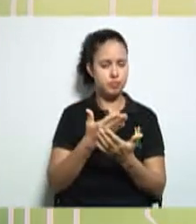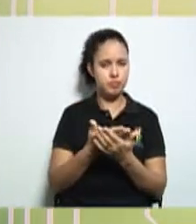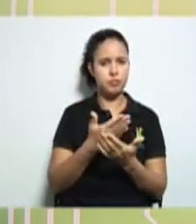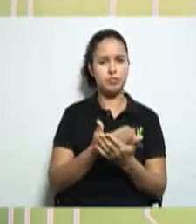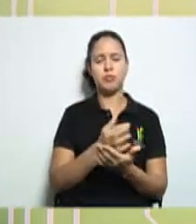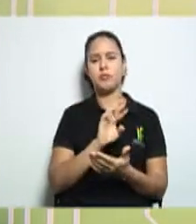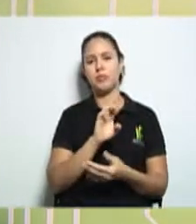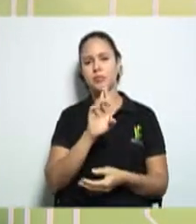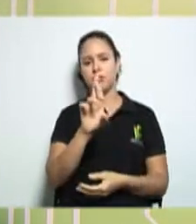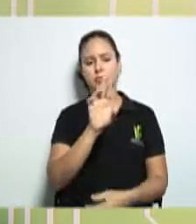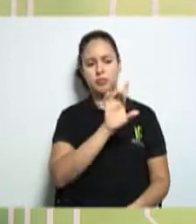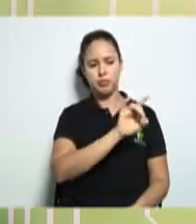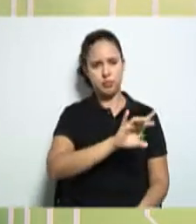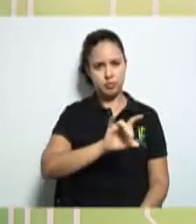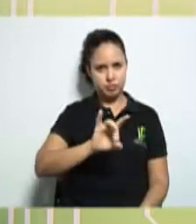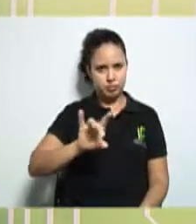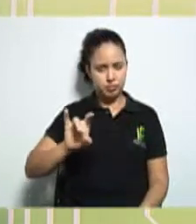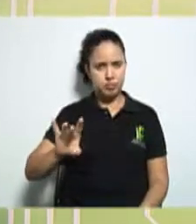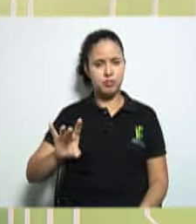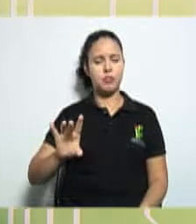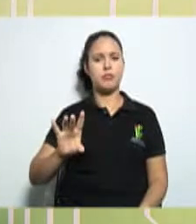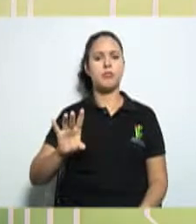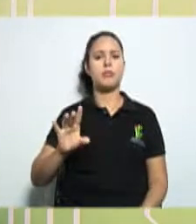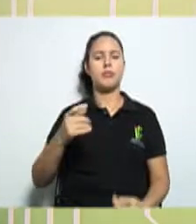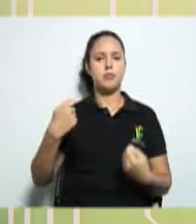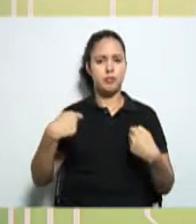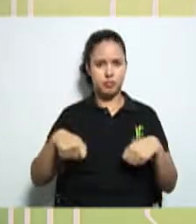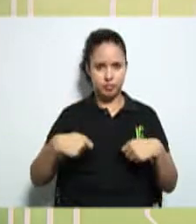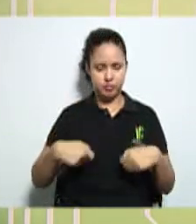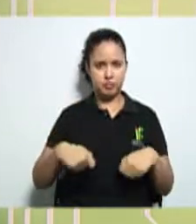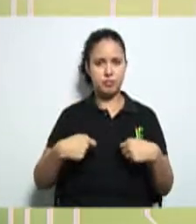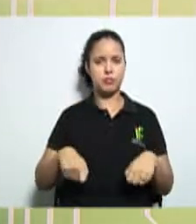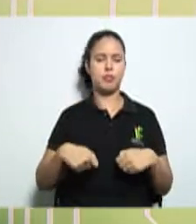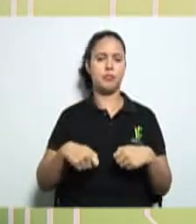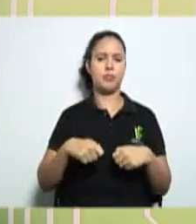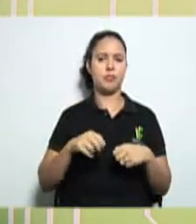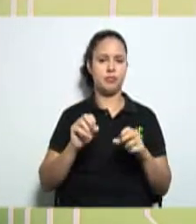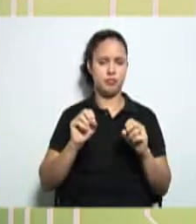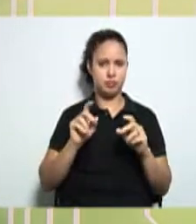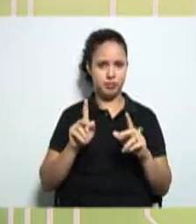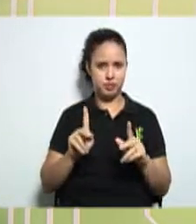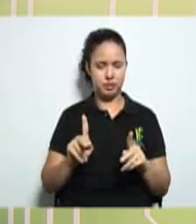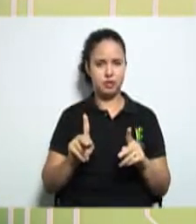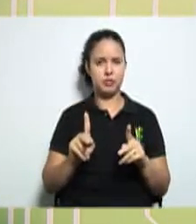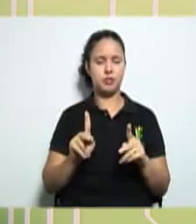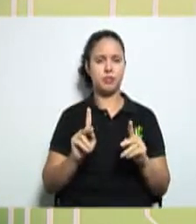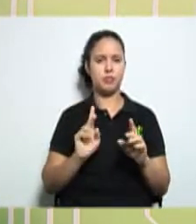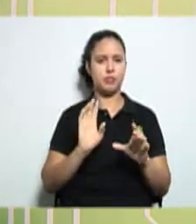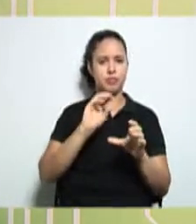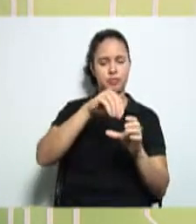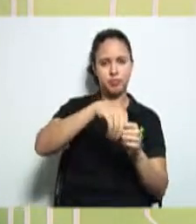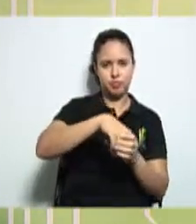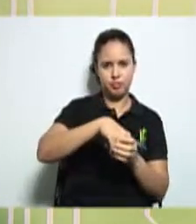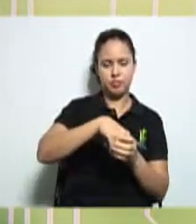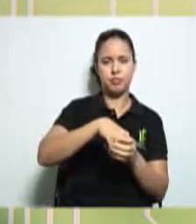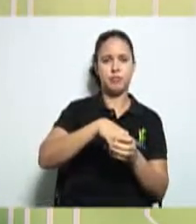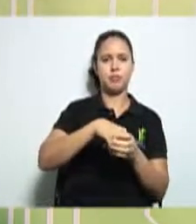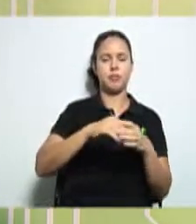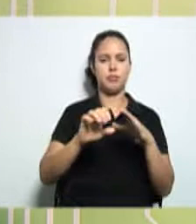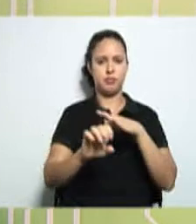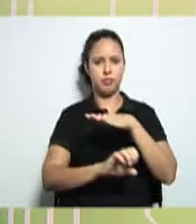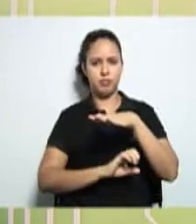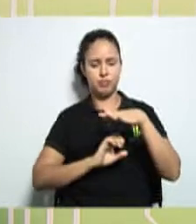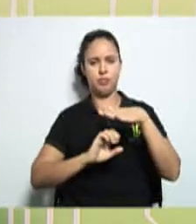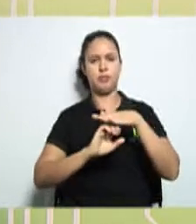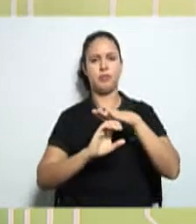dessas questões, o que cada cargo e cada função deve e corresponde dentro de uma organização, dentro de uma empresa,